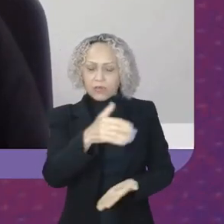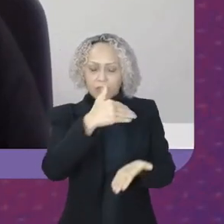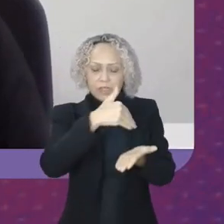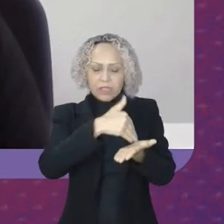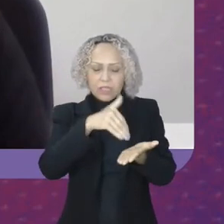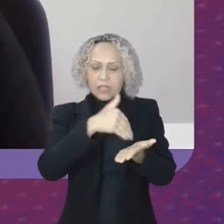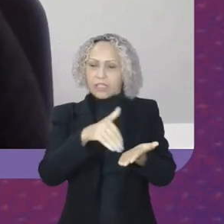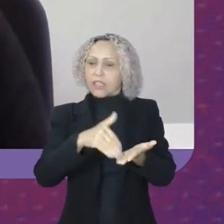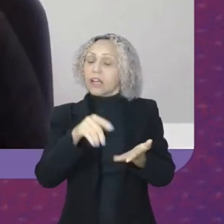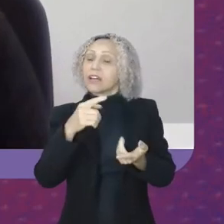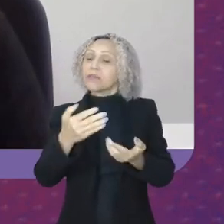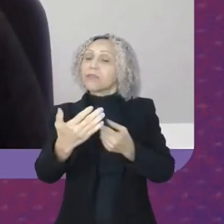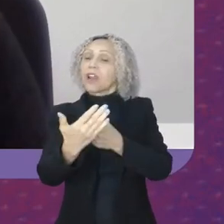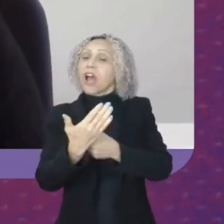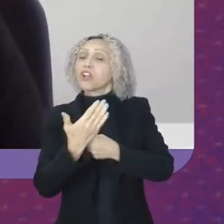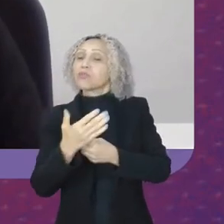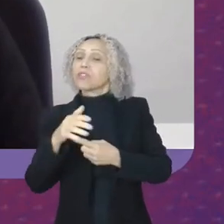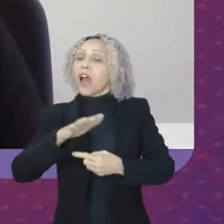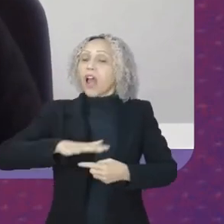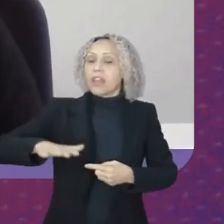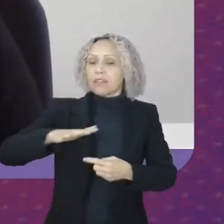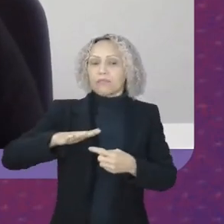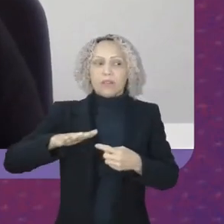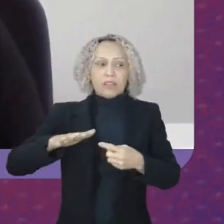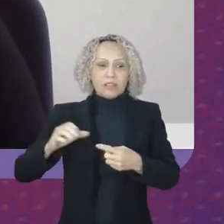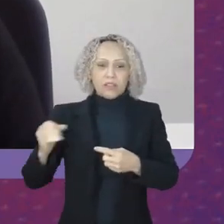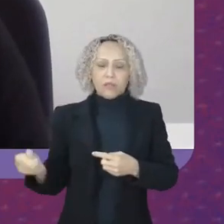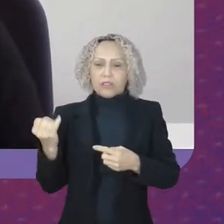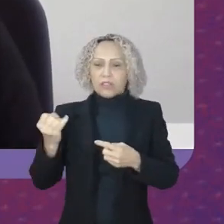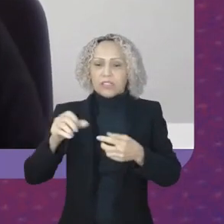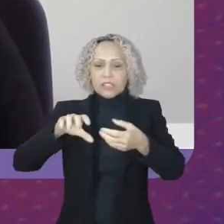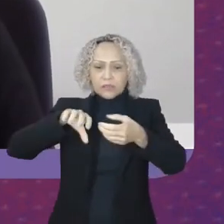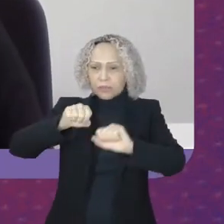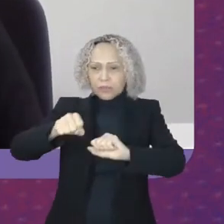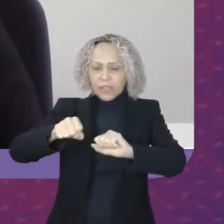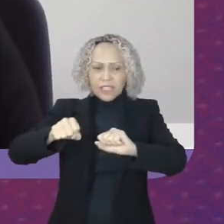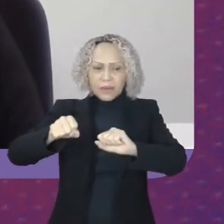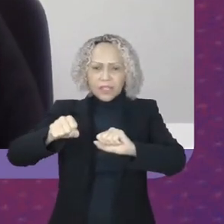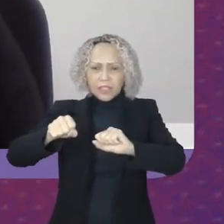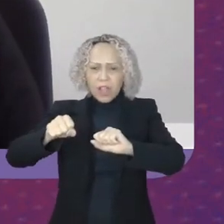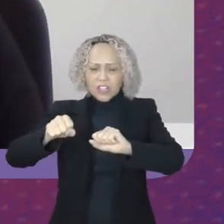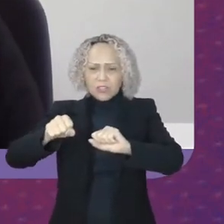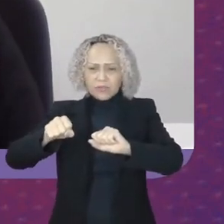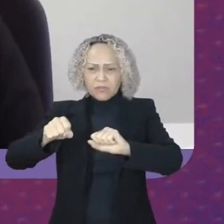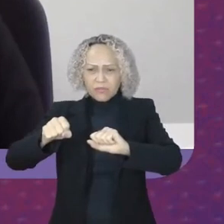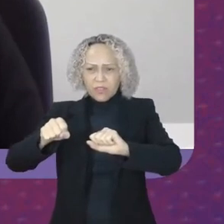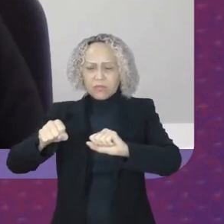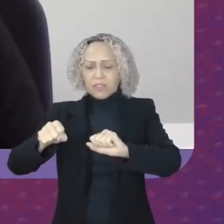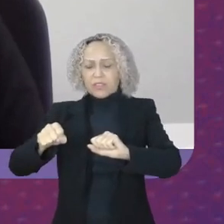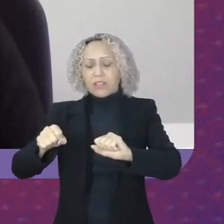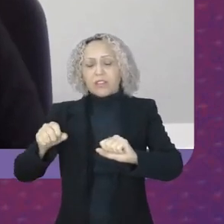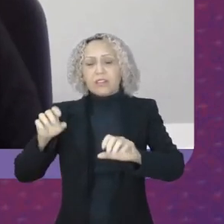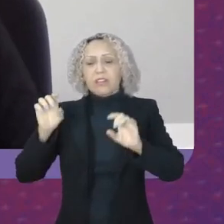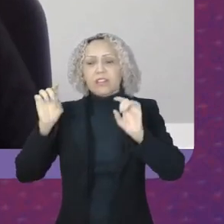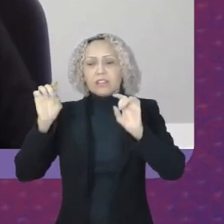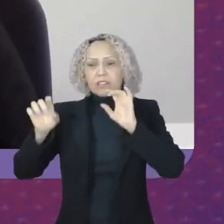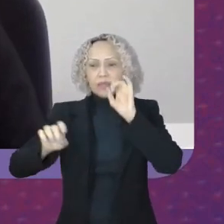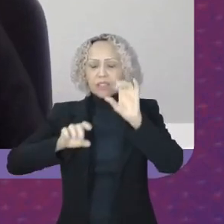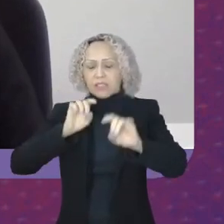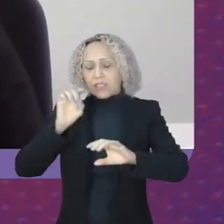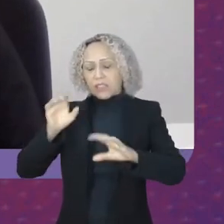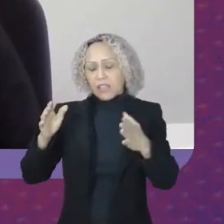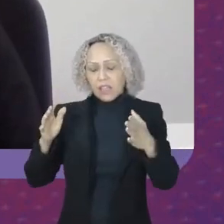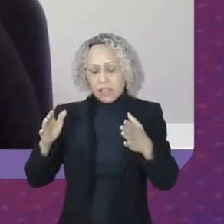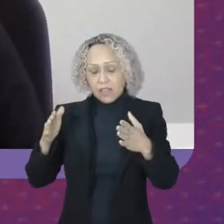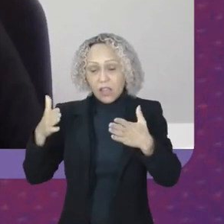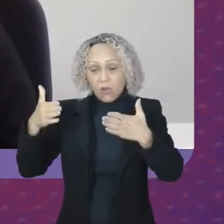nesse espaço importante de formação, de informação, em especial para nossas mulheres, ao nosso